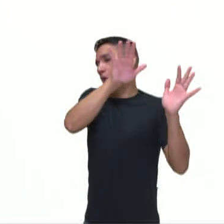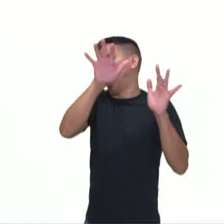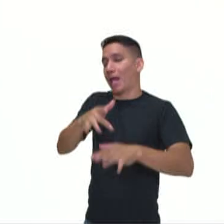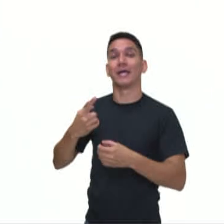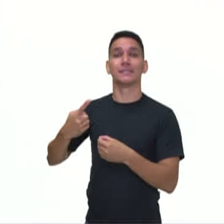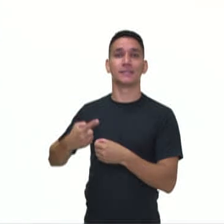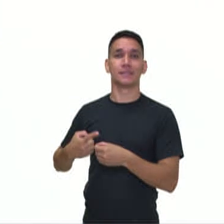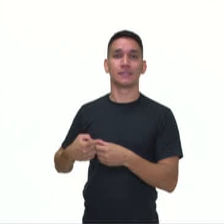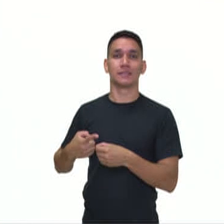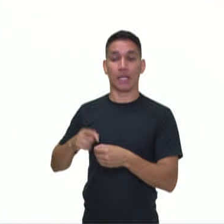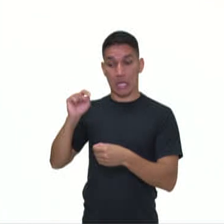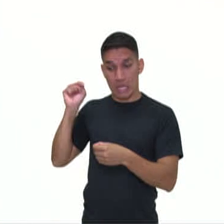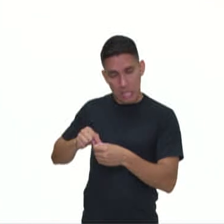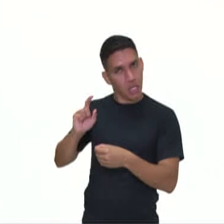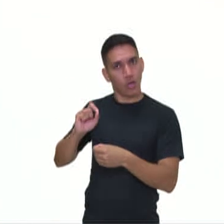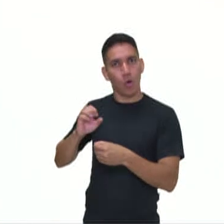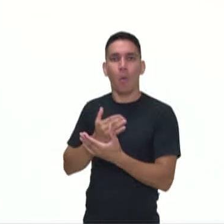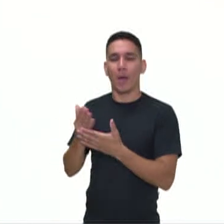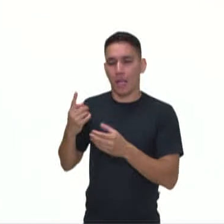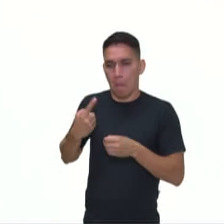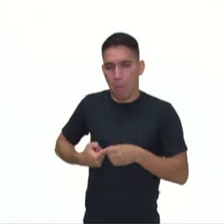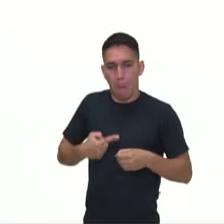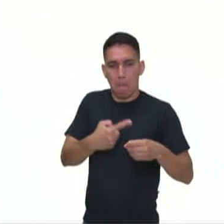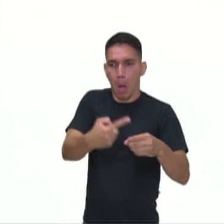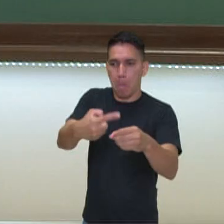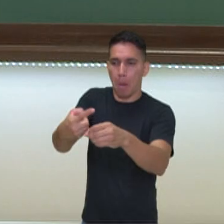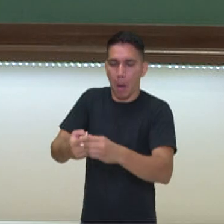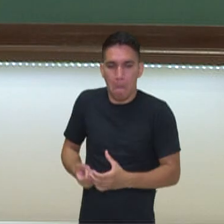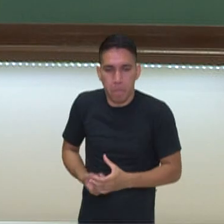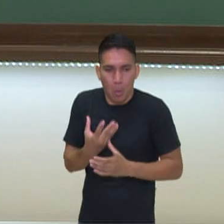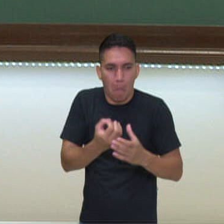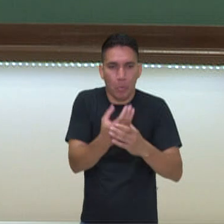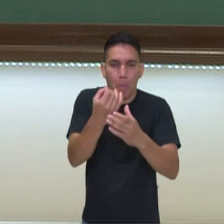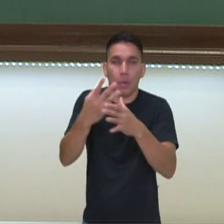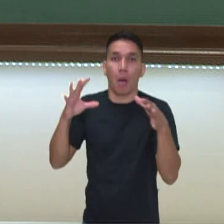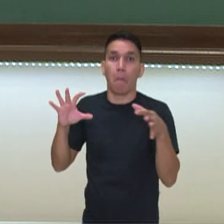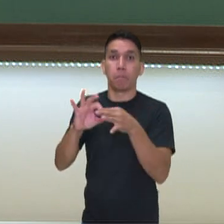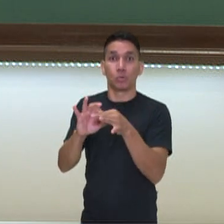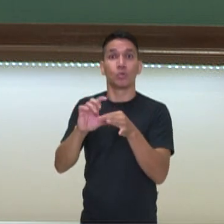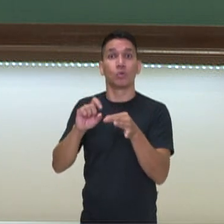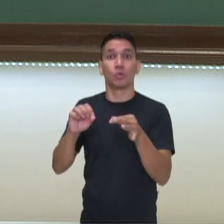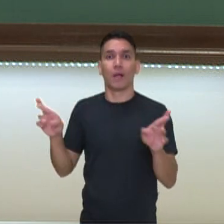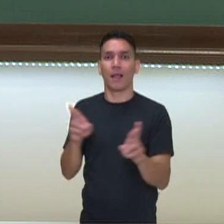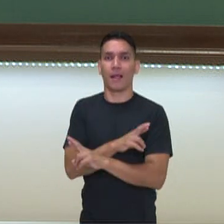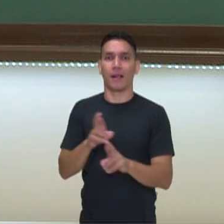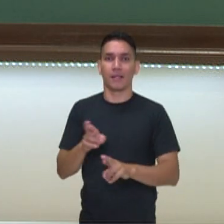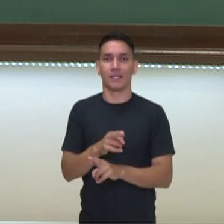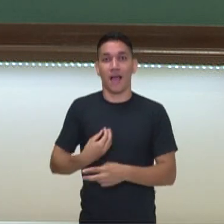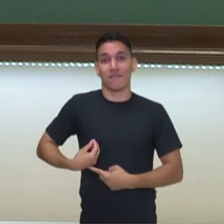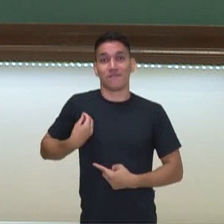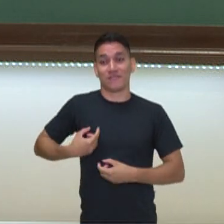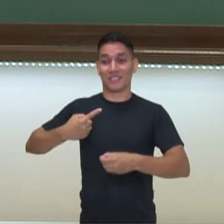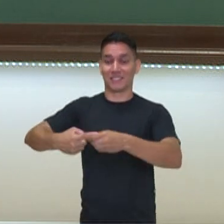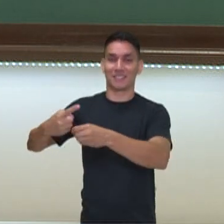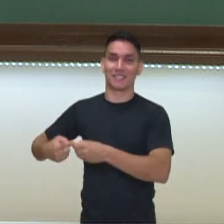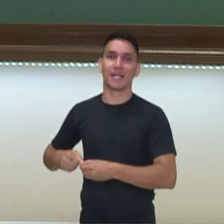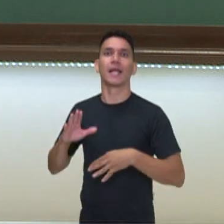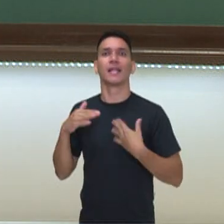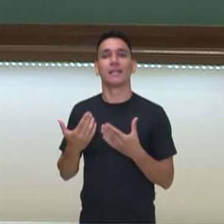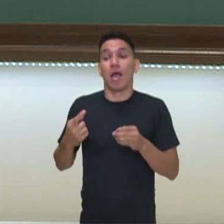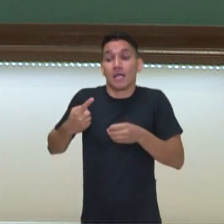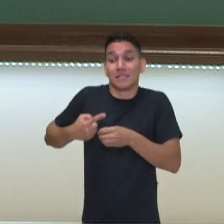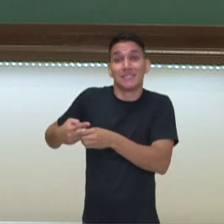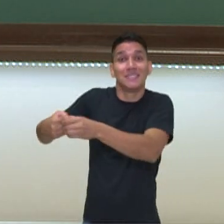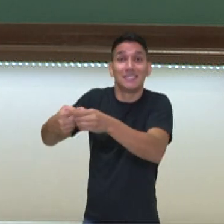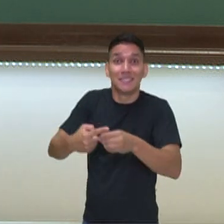um renascimento das cidades com profissões ligadas a essa vida urbana. Então você tem as cidades voltando